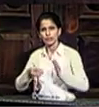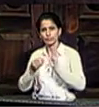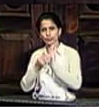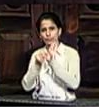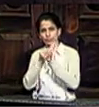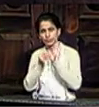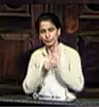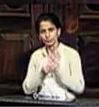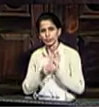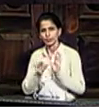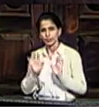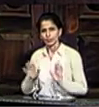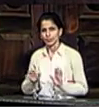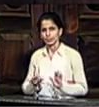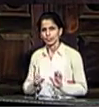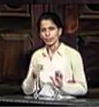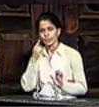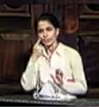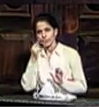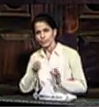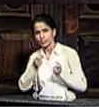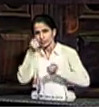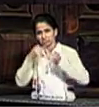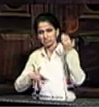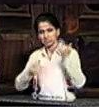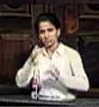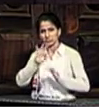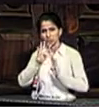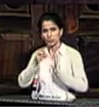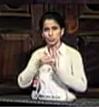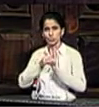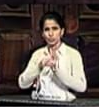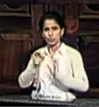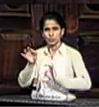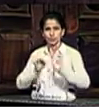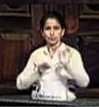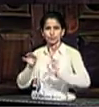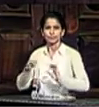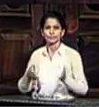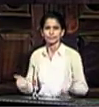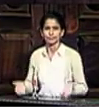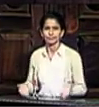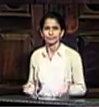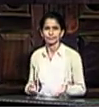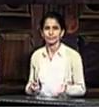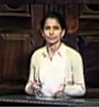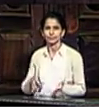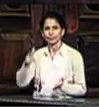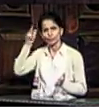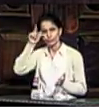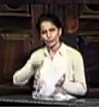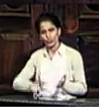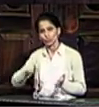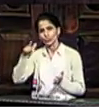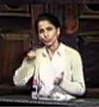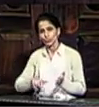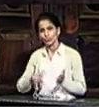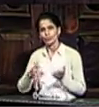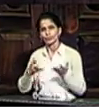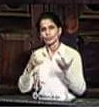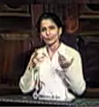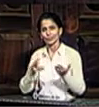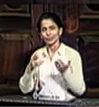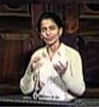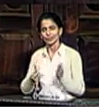nós olhamos as justificativas de todos os projetos, eles se repetem numa construção